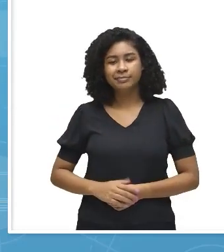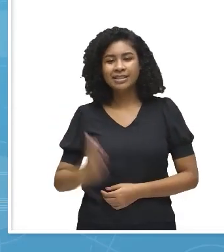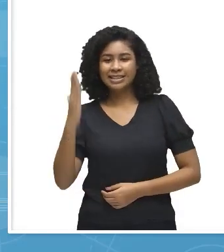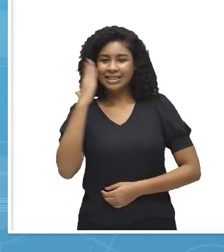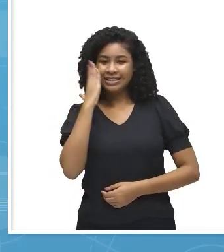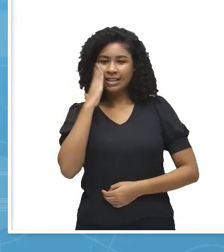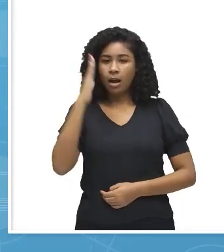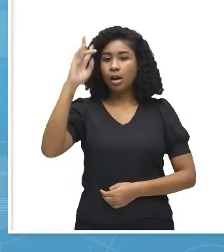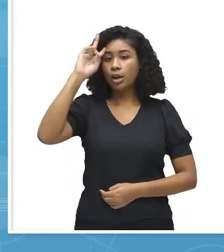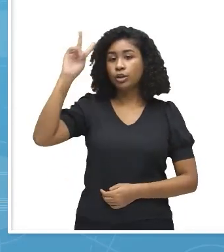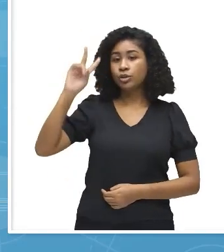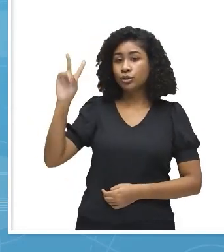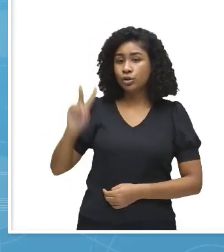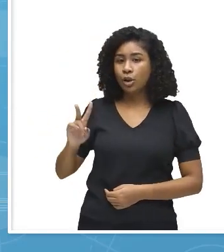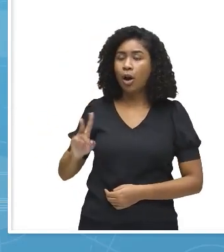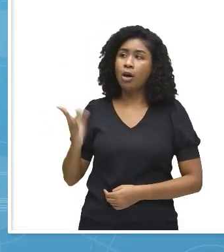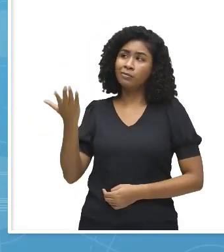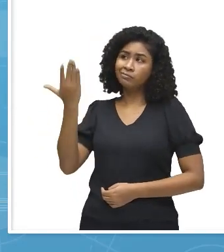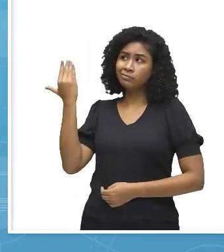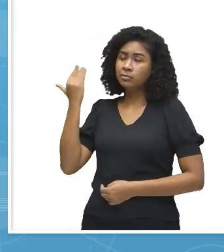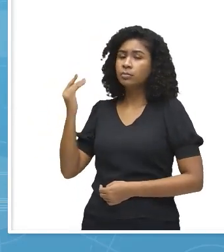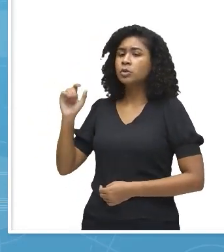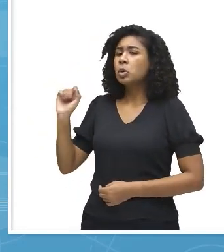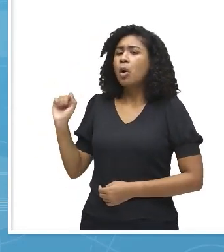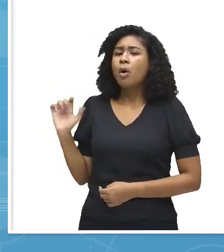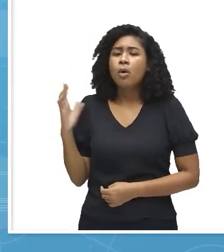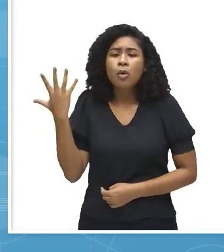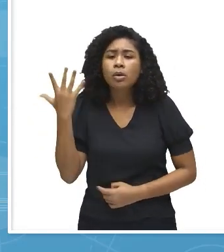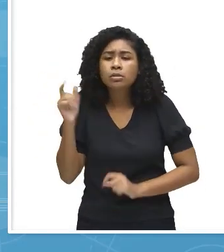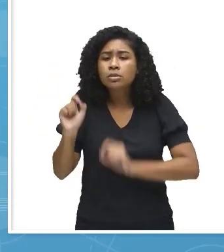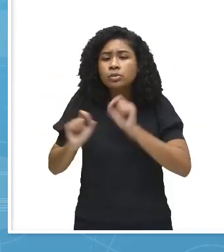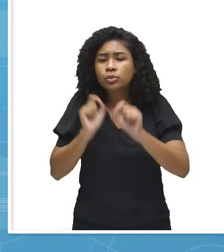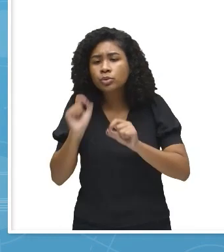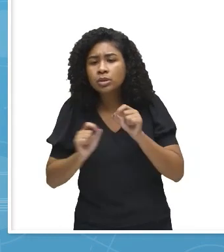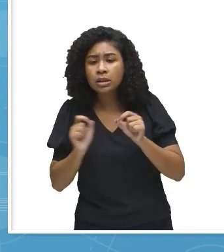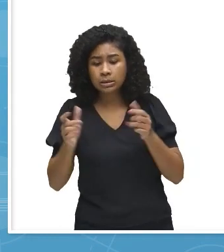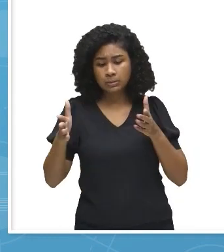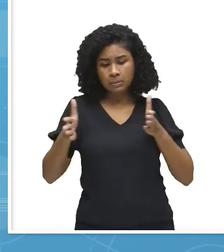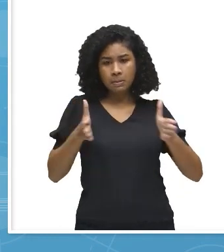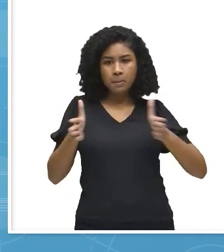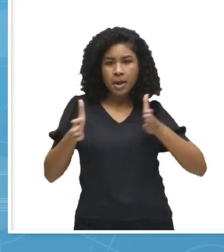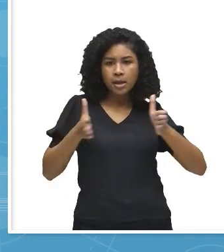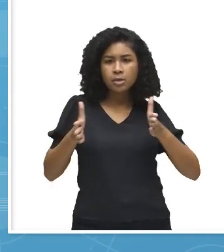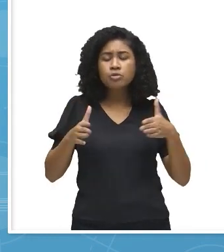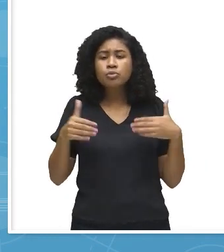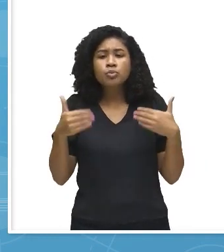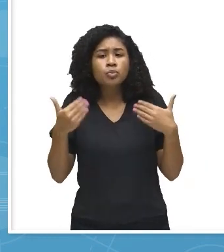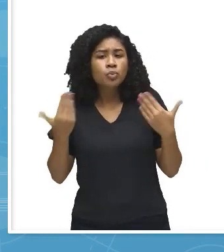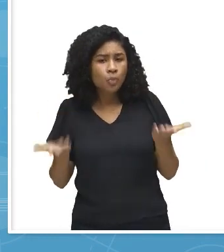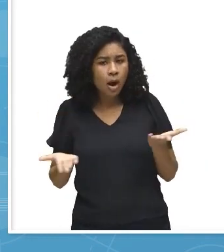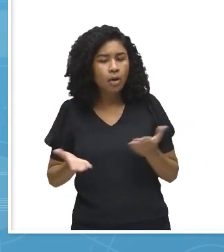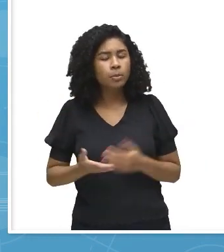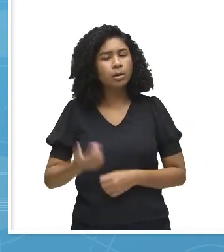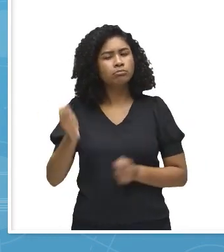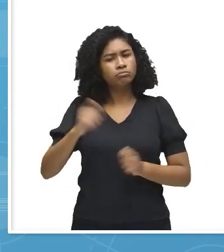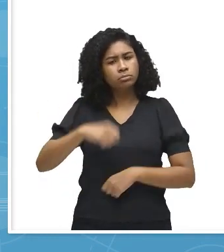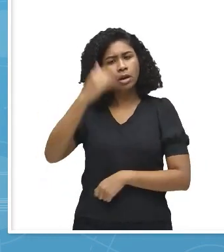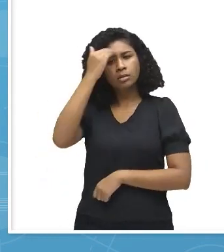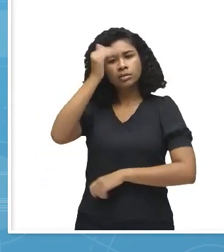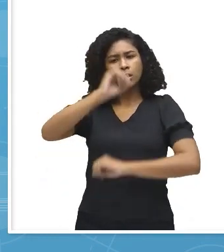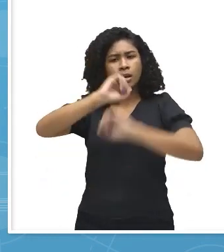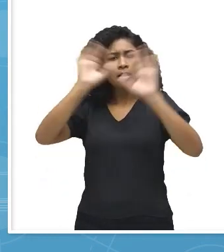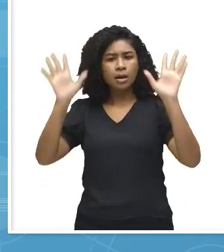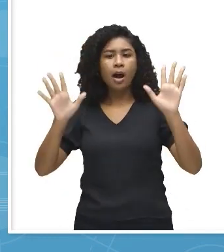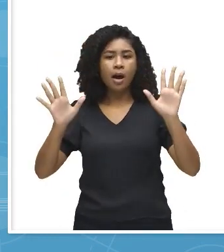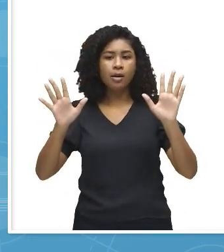que aconteceu a industrialização do Brasil, para a gente entender um pouco sobre urbanização, que nada mais é que o